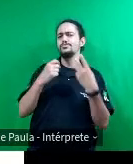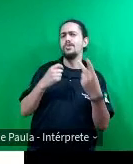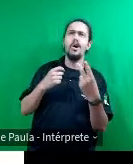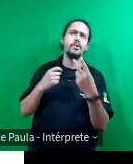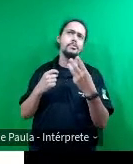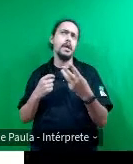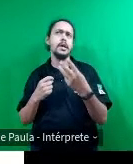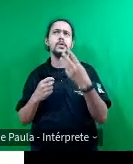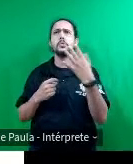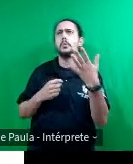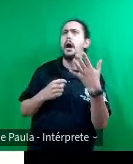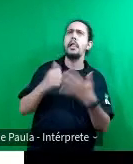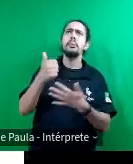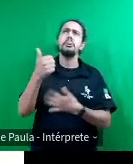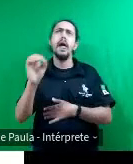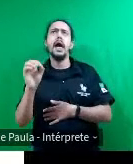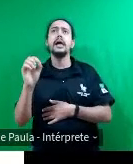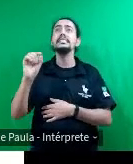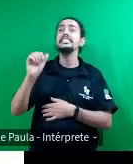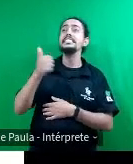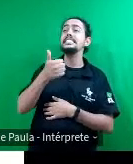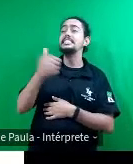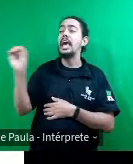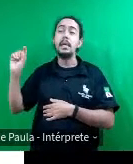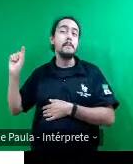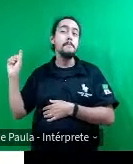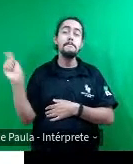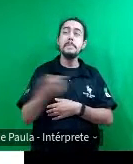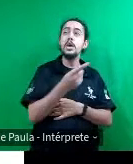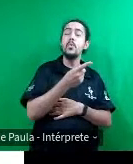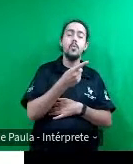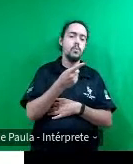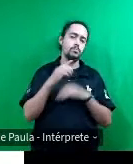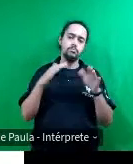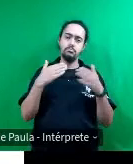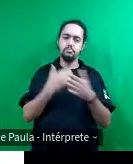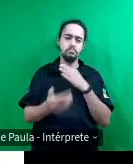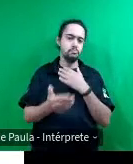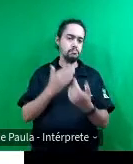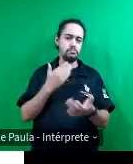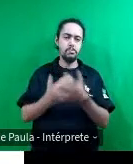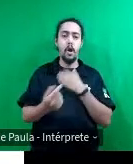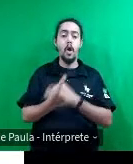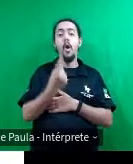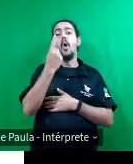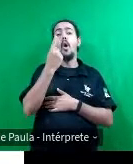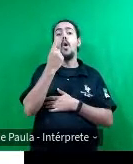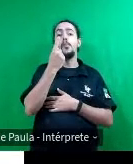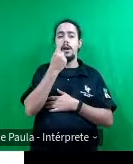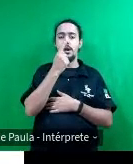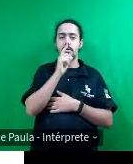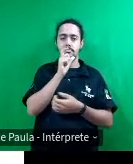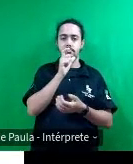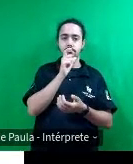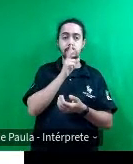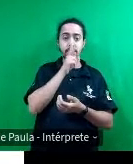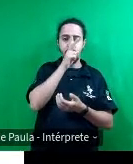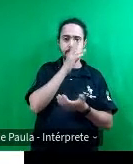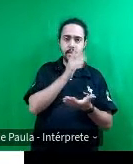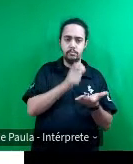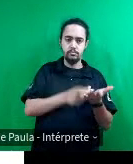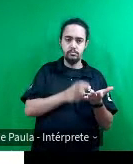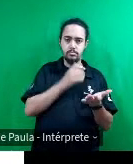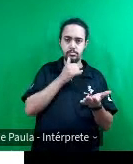10, 100, todos dentro da galáxia, enfim, não importa, com uma fonte de tensão. Nós já vimos que cada resistor